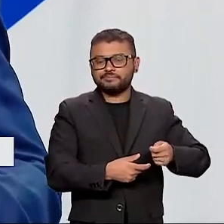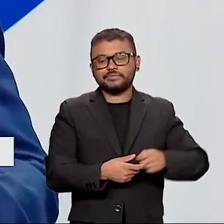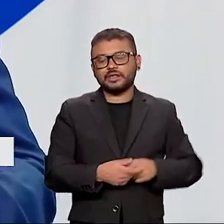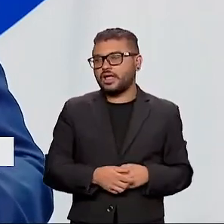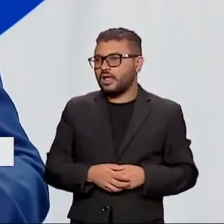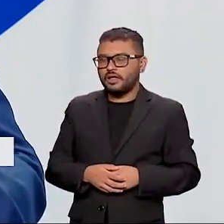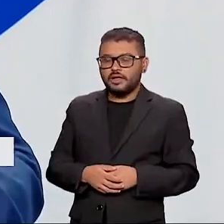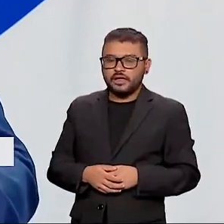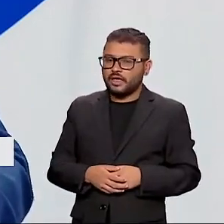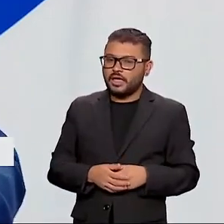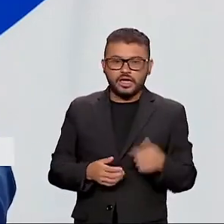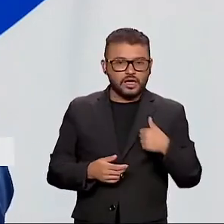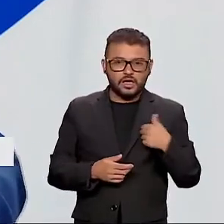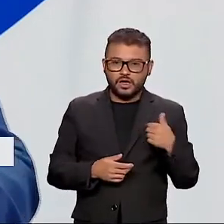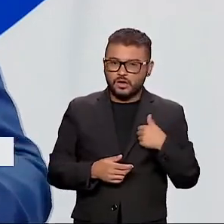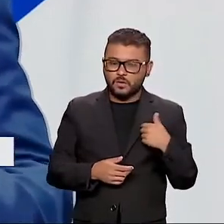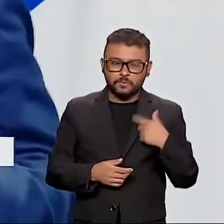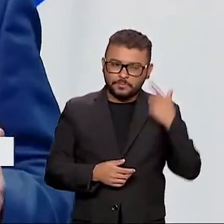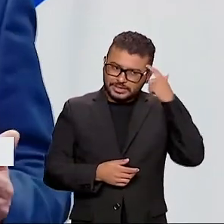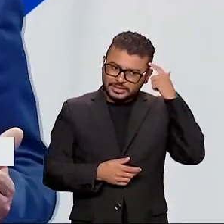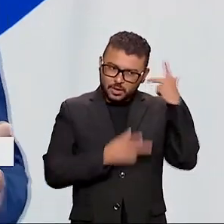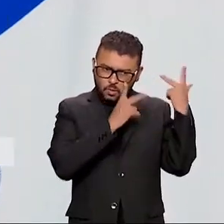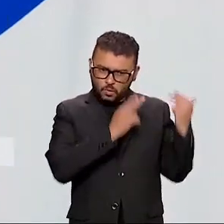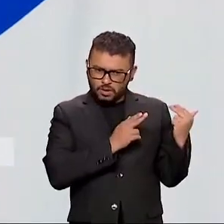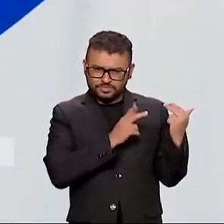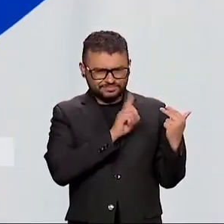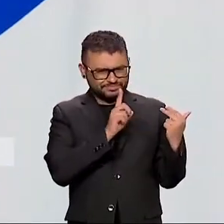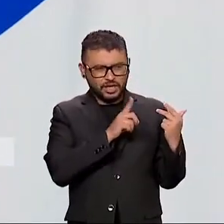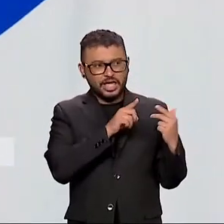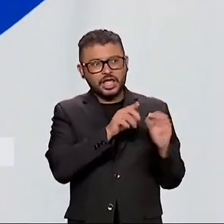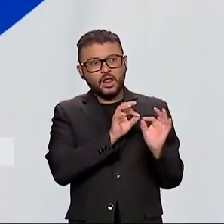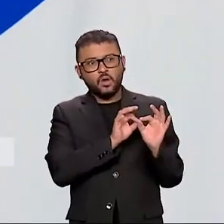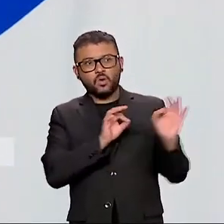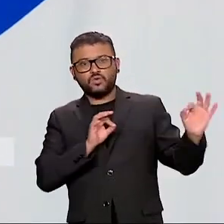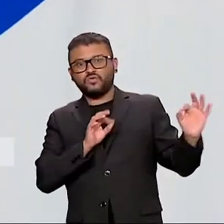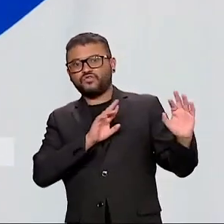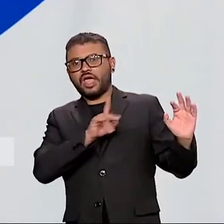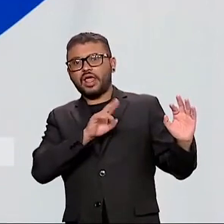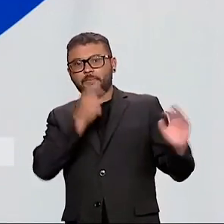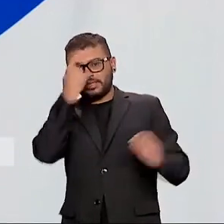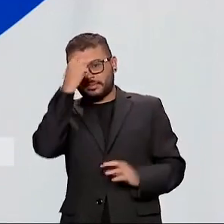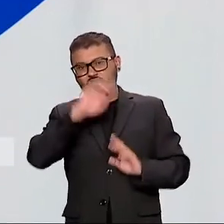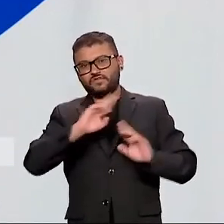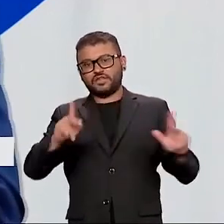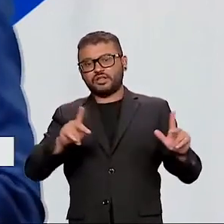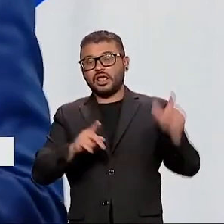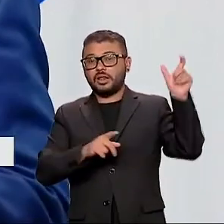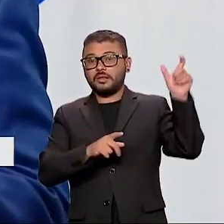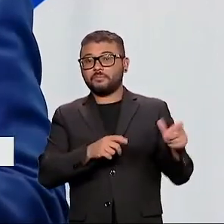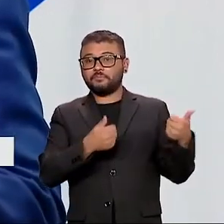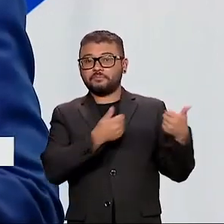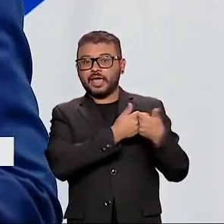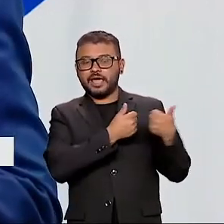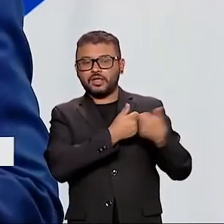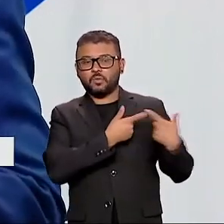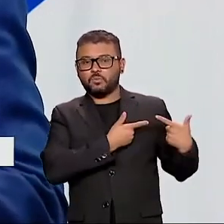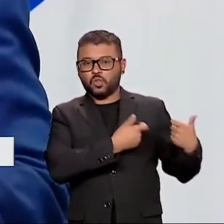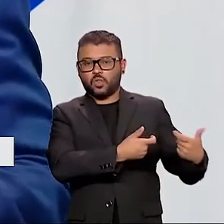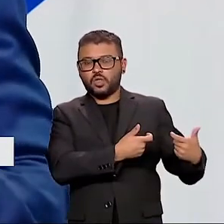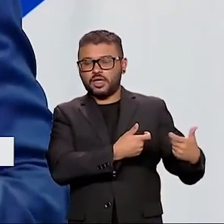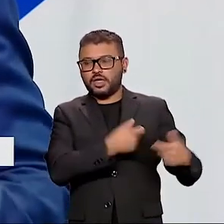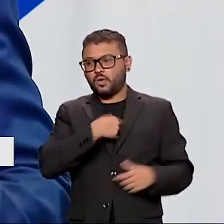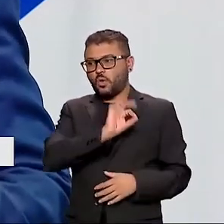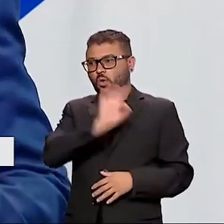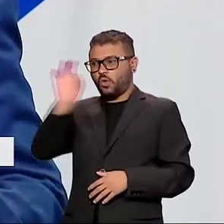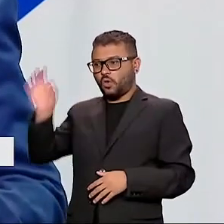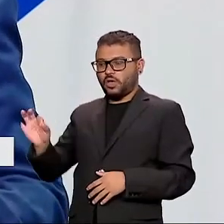Eu não levarei ele a pensar como eu, porque ele está distante, ele está no outro mundo. Ele está próximo do campo de batalha. E